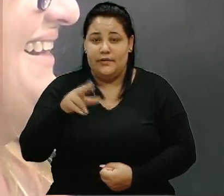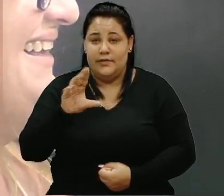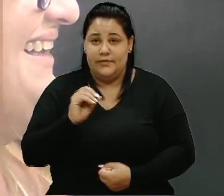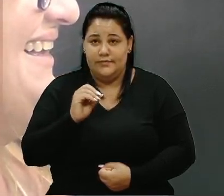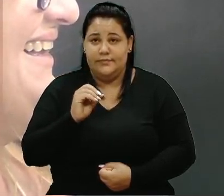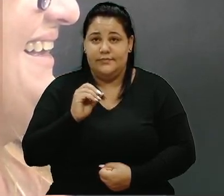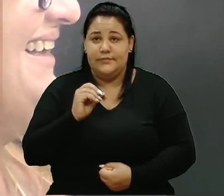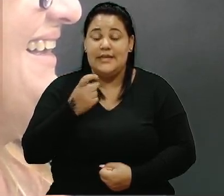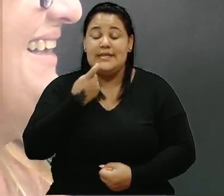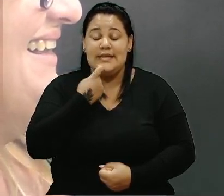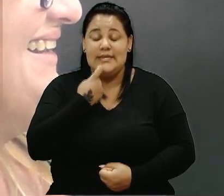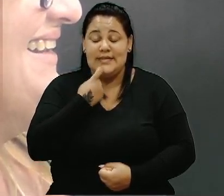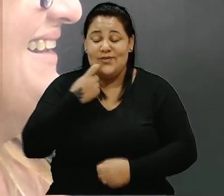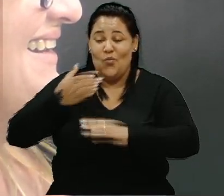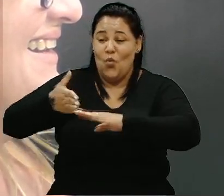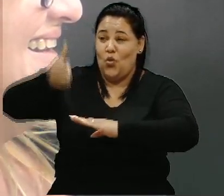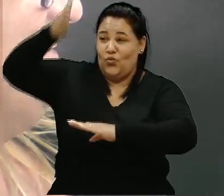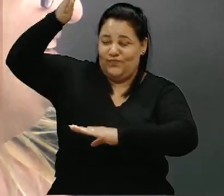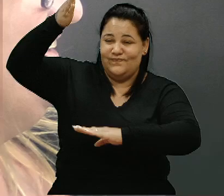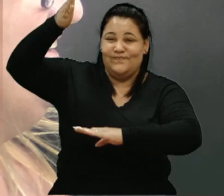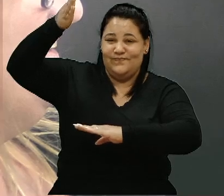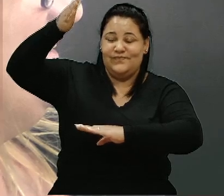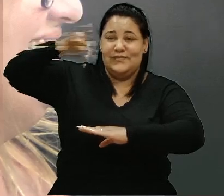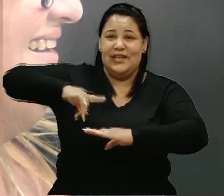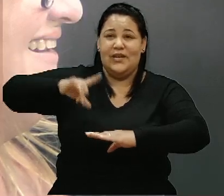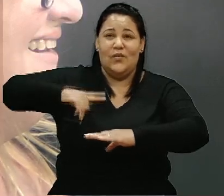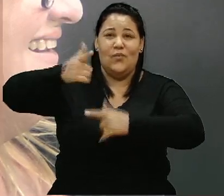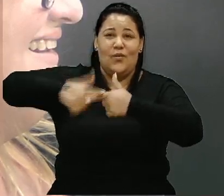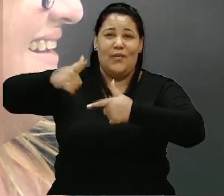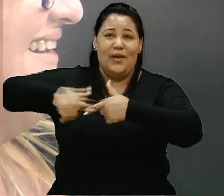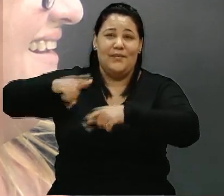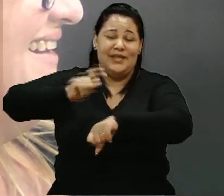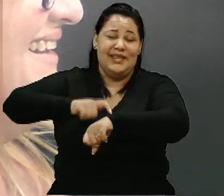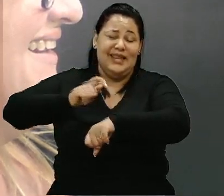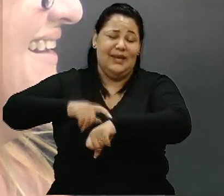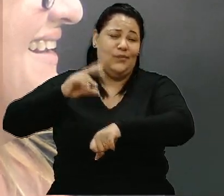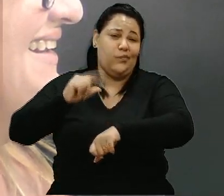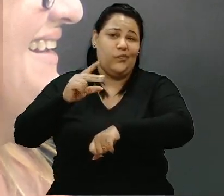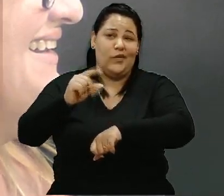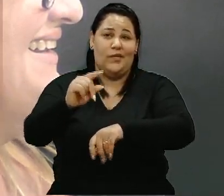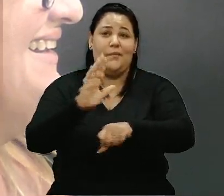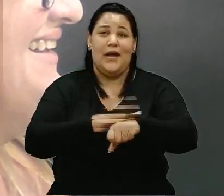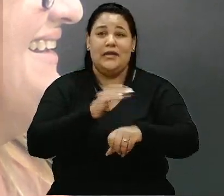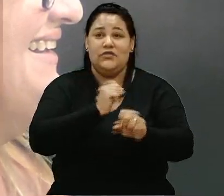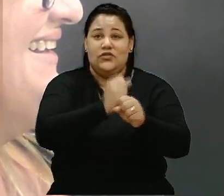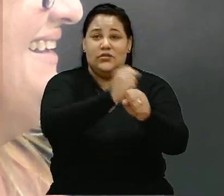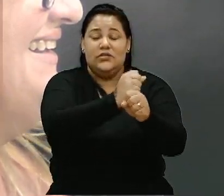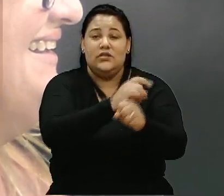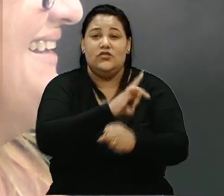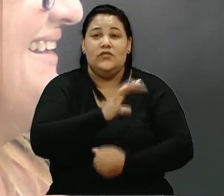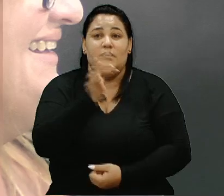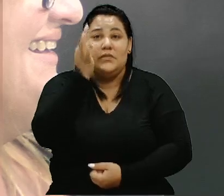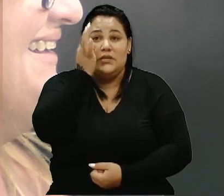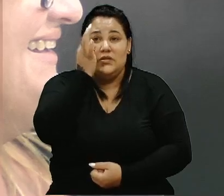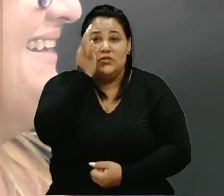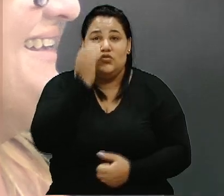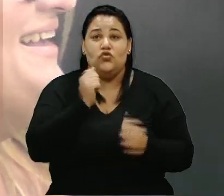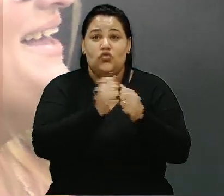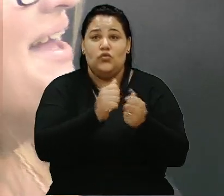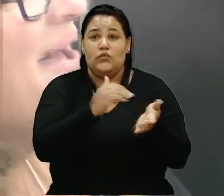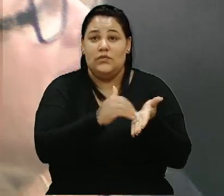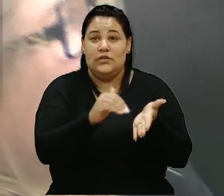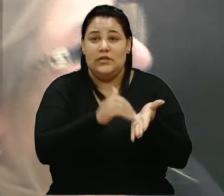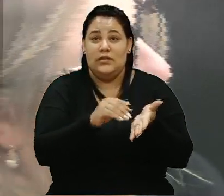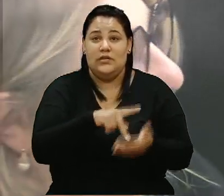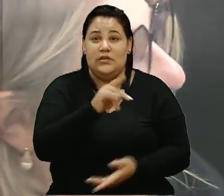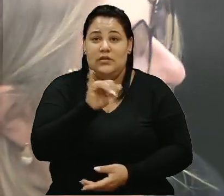que tem lá, e um problema de muito tempo já, de mais de ano. E eu estive presente com o secretário adjunto